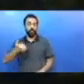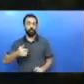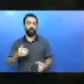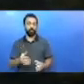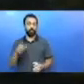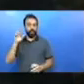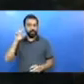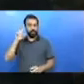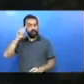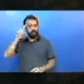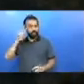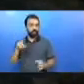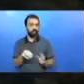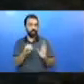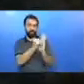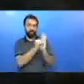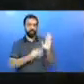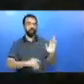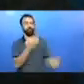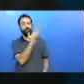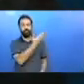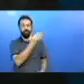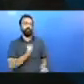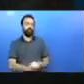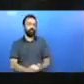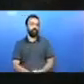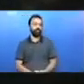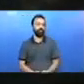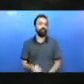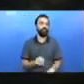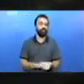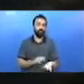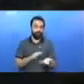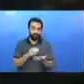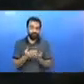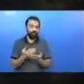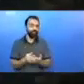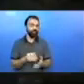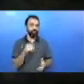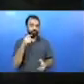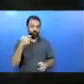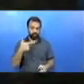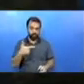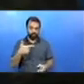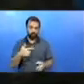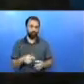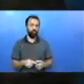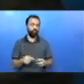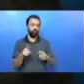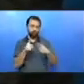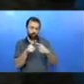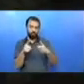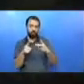retomada da nossa tarefa? Olhem só. Ontem, na aula da professora Gislene, vocês tiveram duas tarefas. A apostila, o em